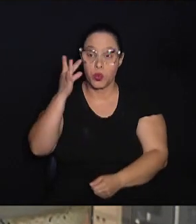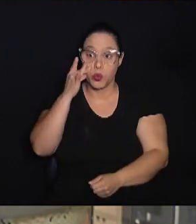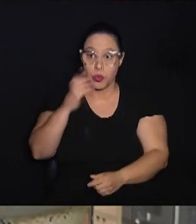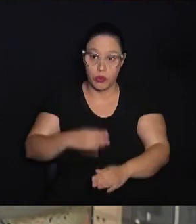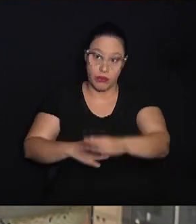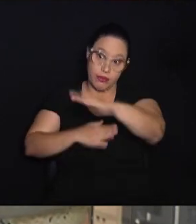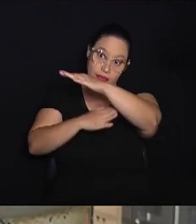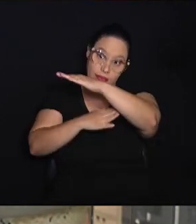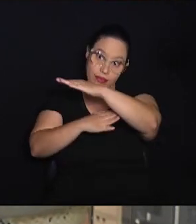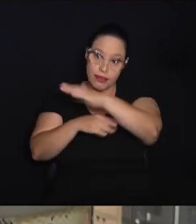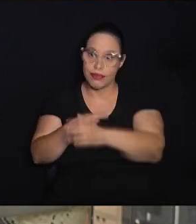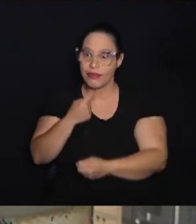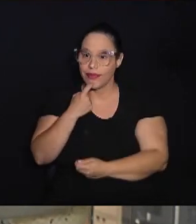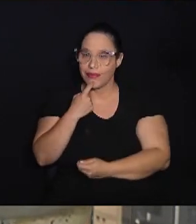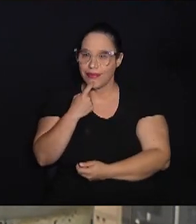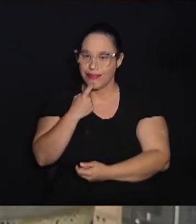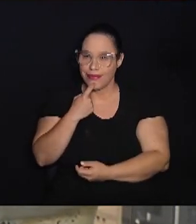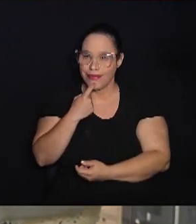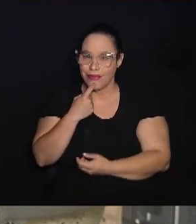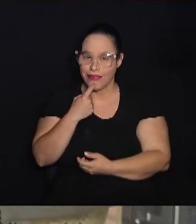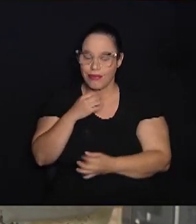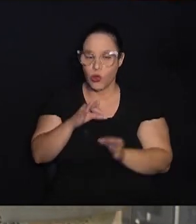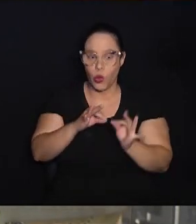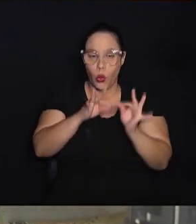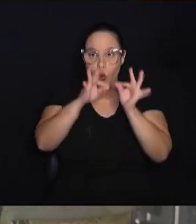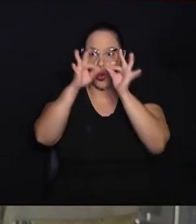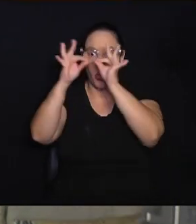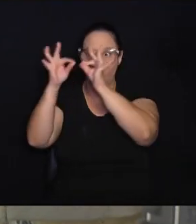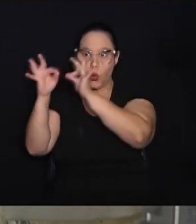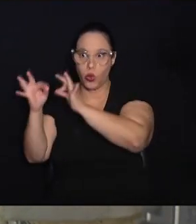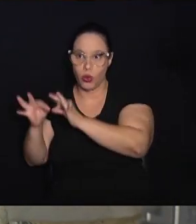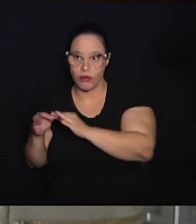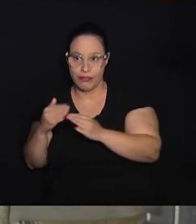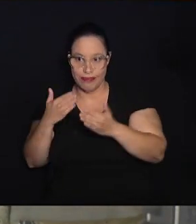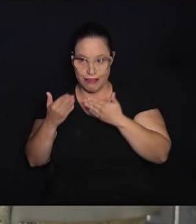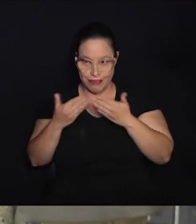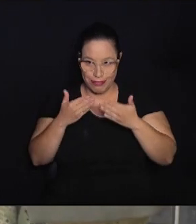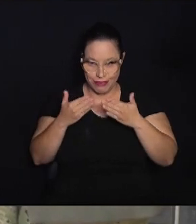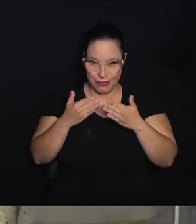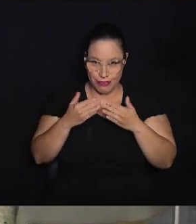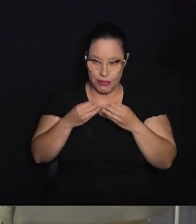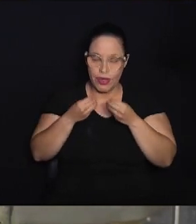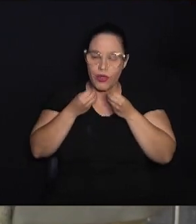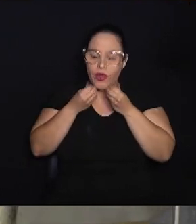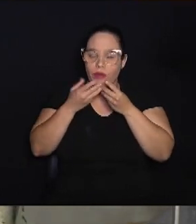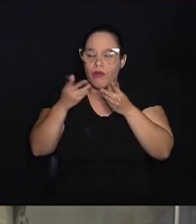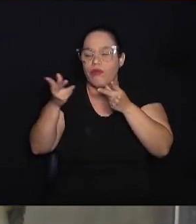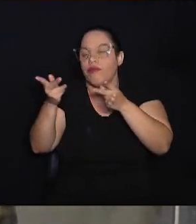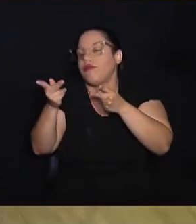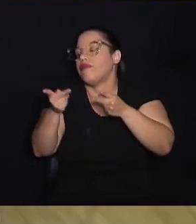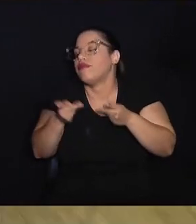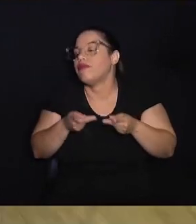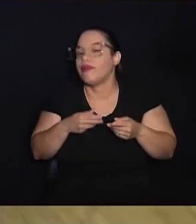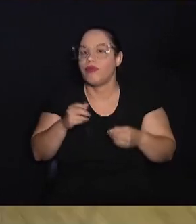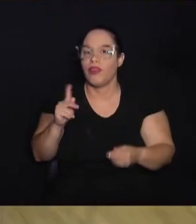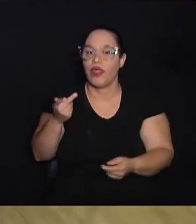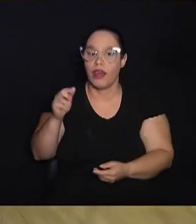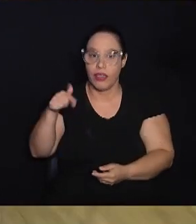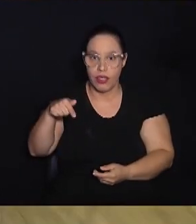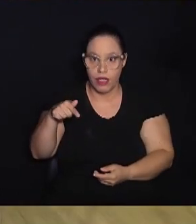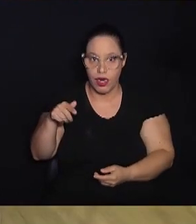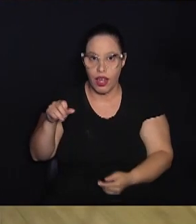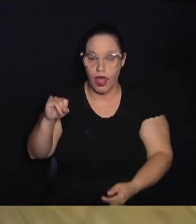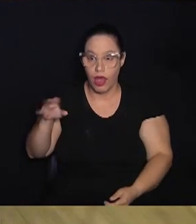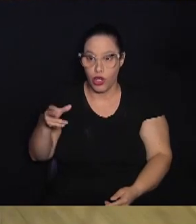Então já fica salva aí no seu celular para você interagir com a gente vamos apresentar Então essas duas Feras do HQ para você DJ